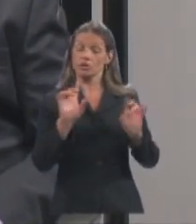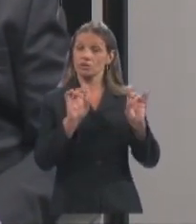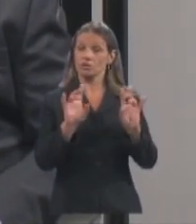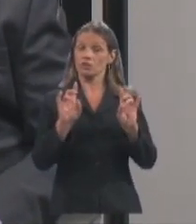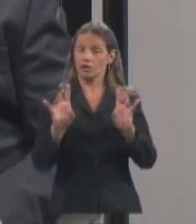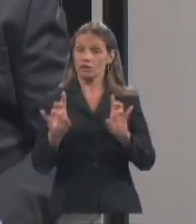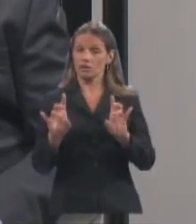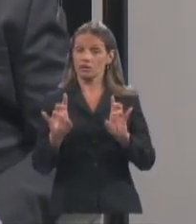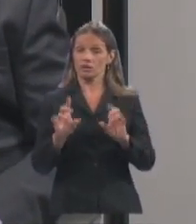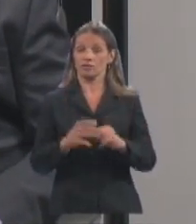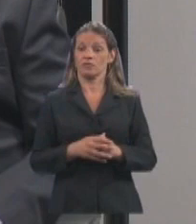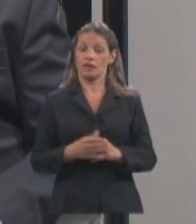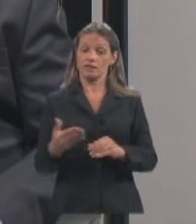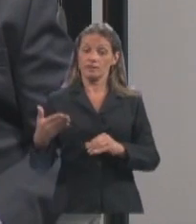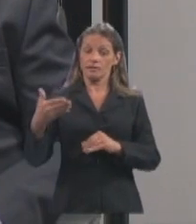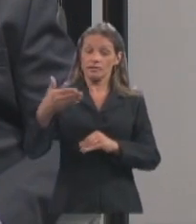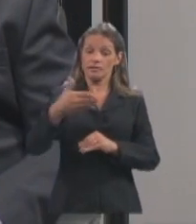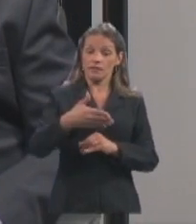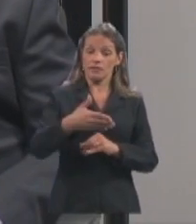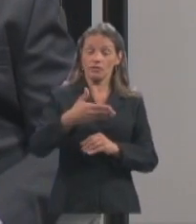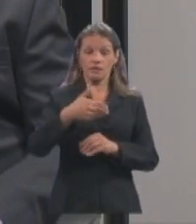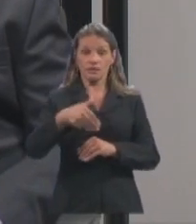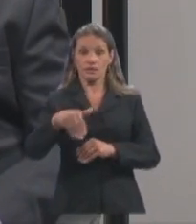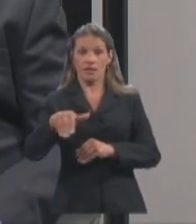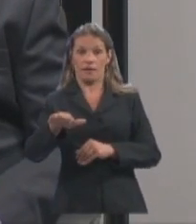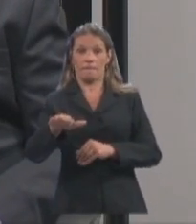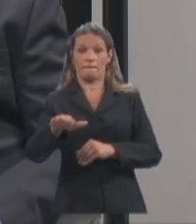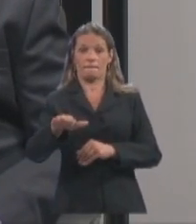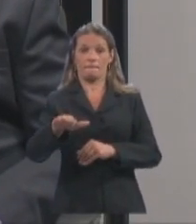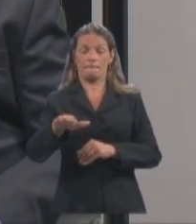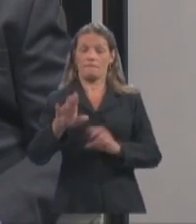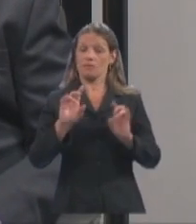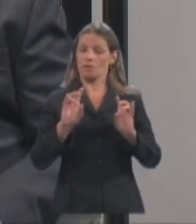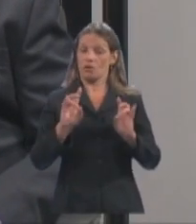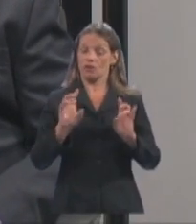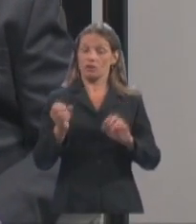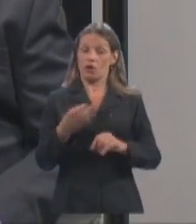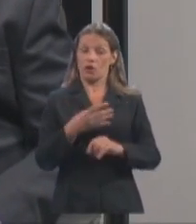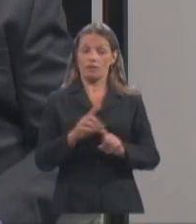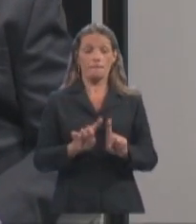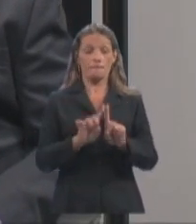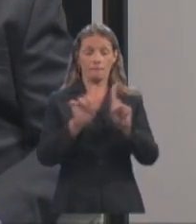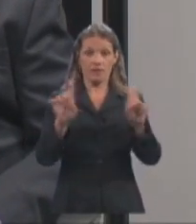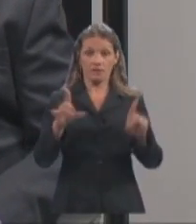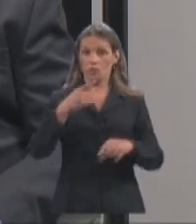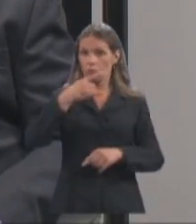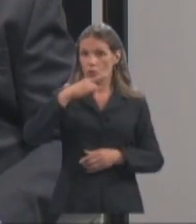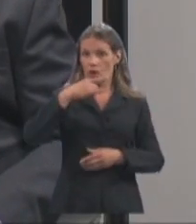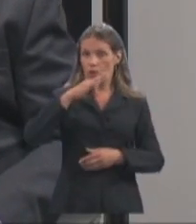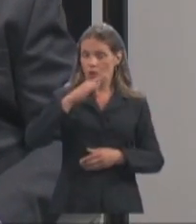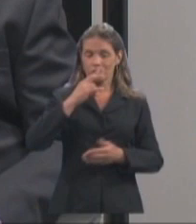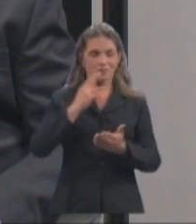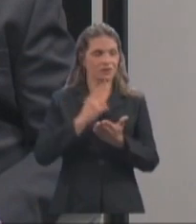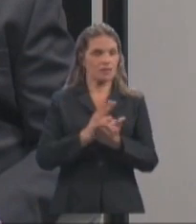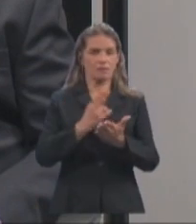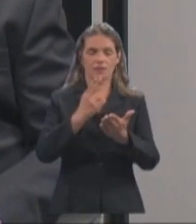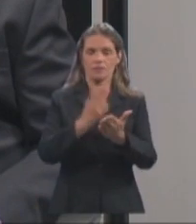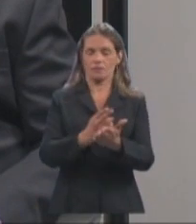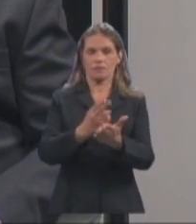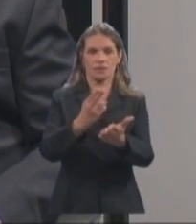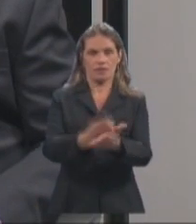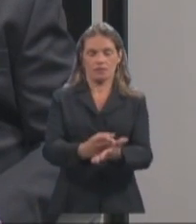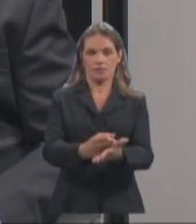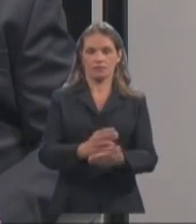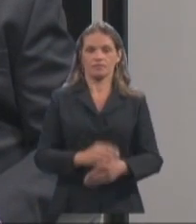que as outras drogas são sazonais elas entram e saem do mercado no entanto o álcool sempre